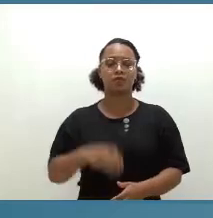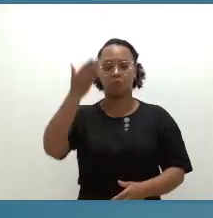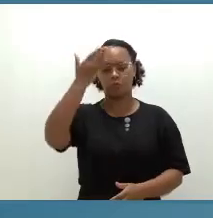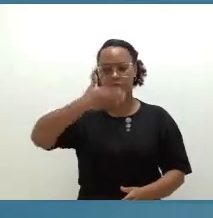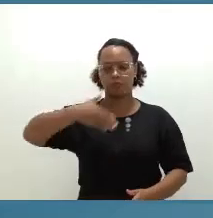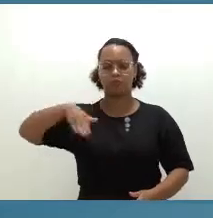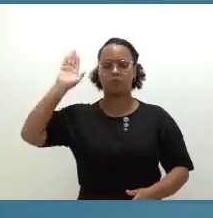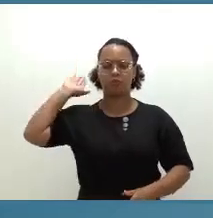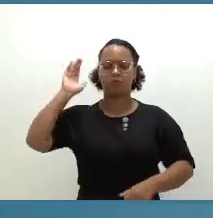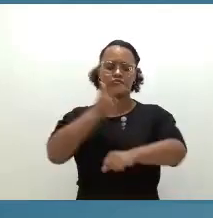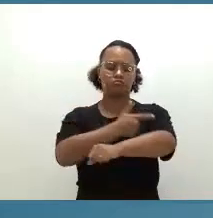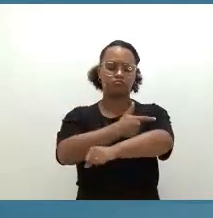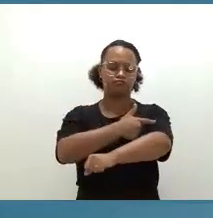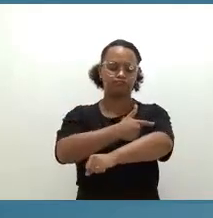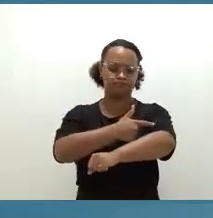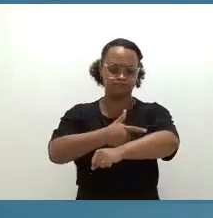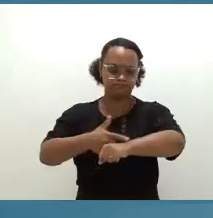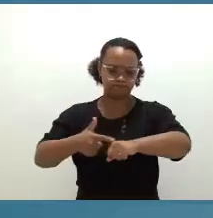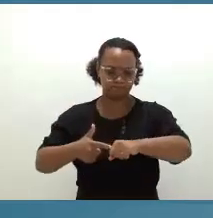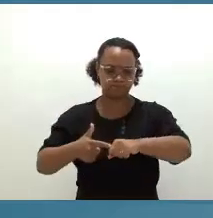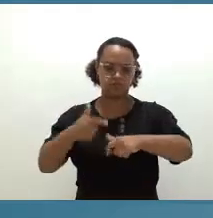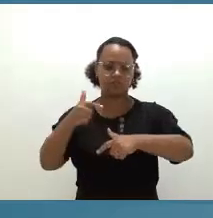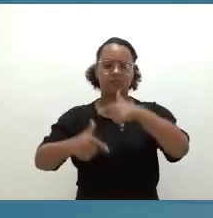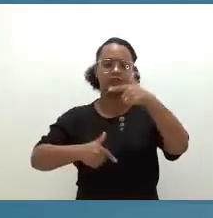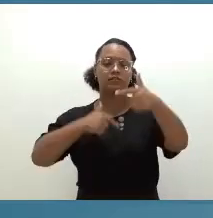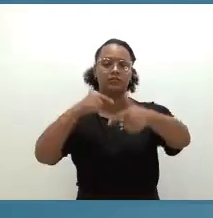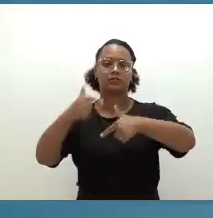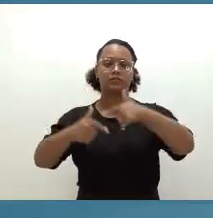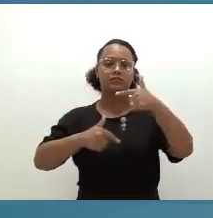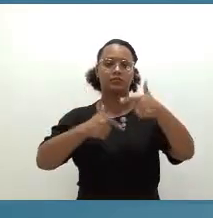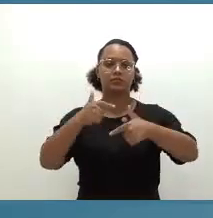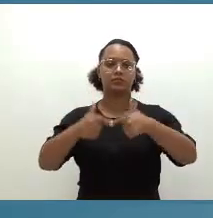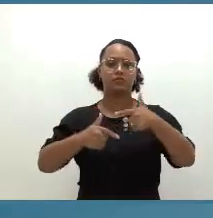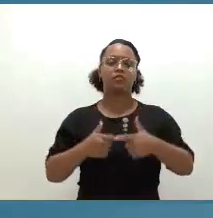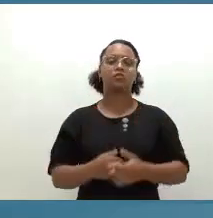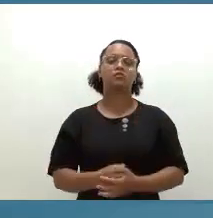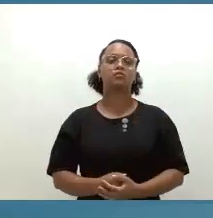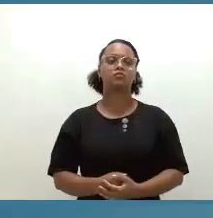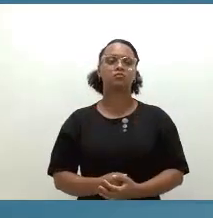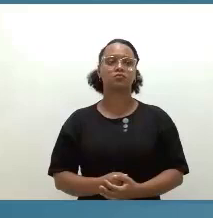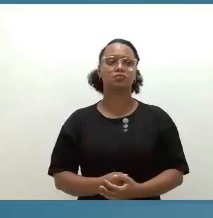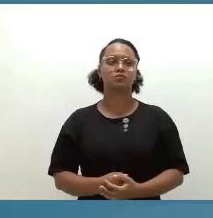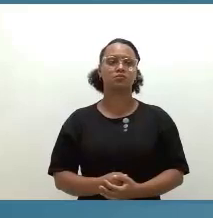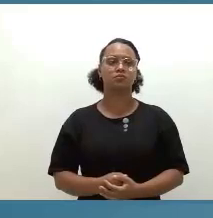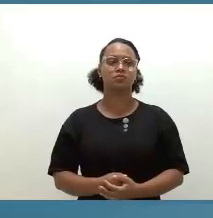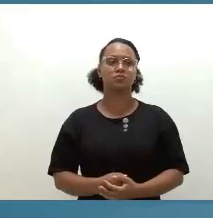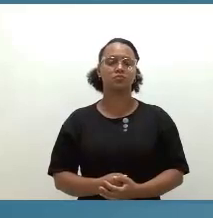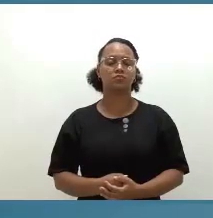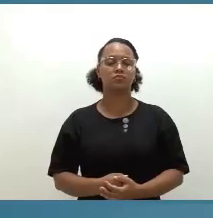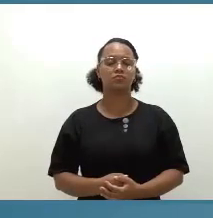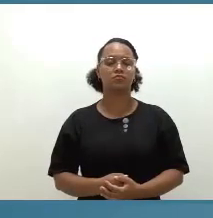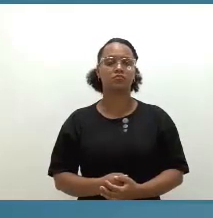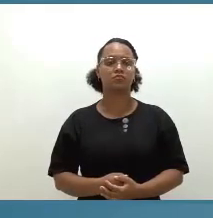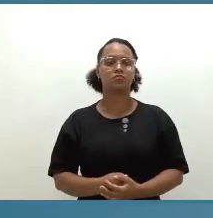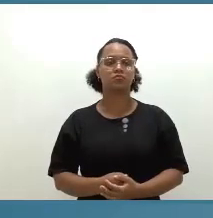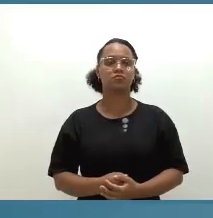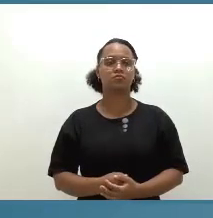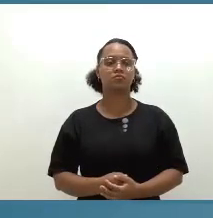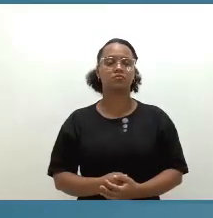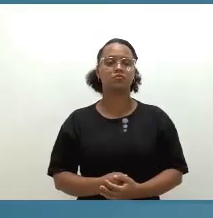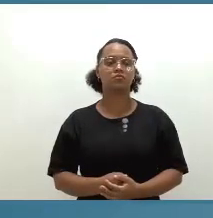dignidade, com muita dignidade e sem apontar nenhum dos meus erros. Quero